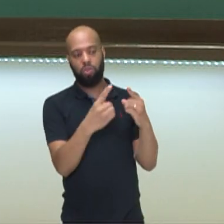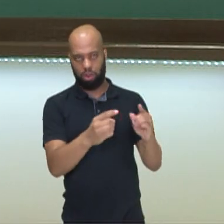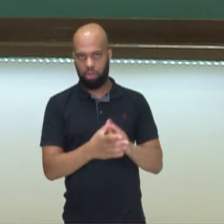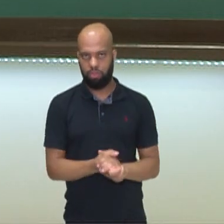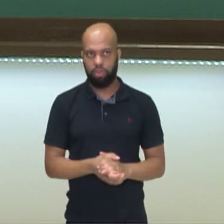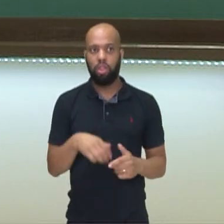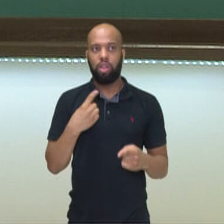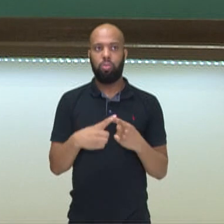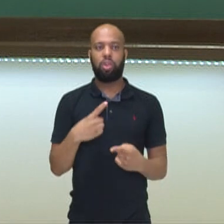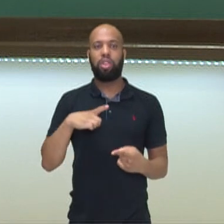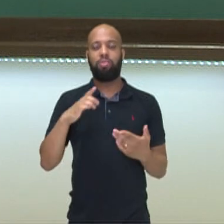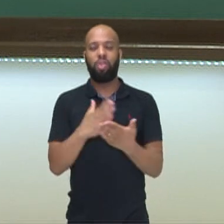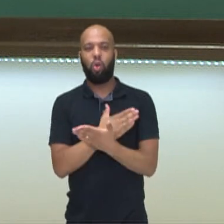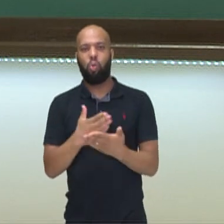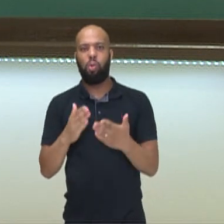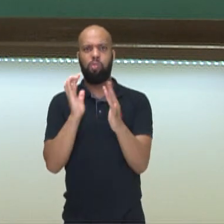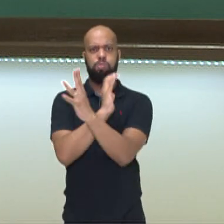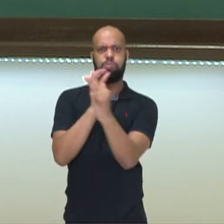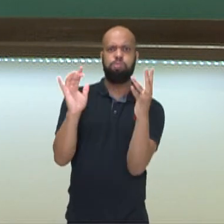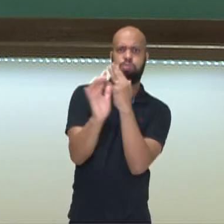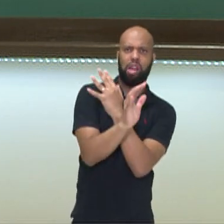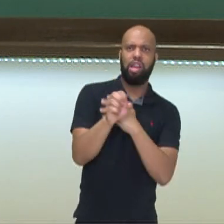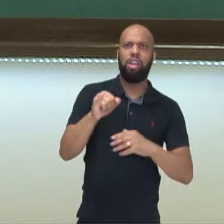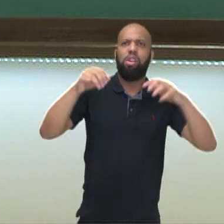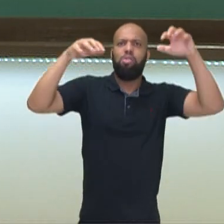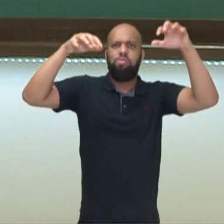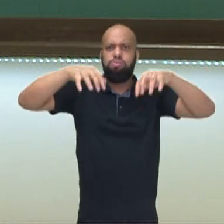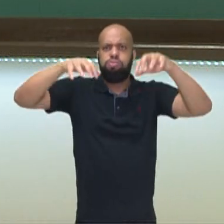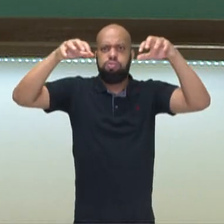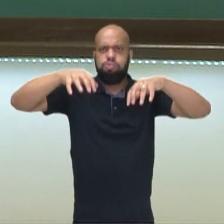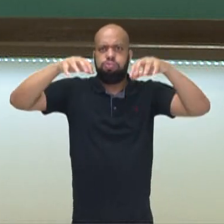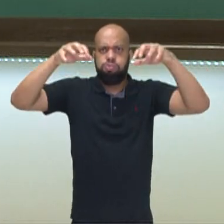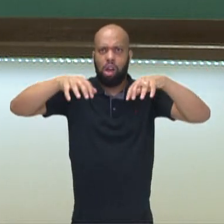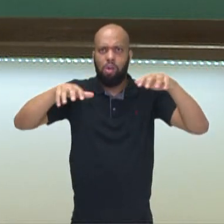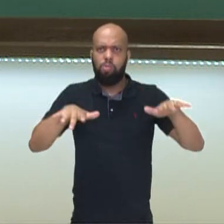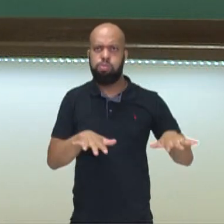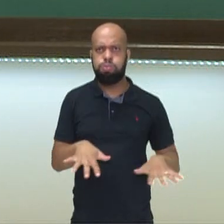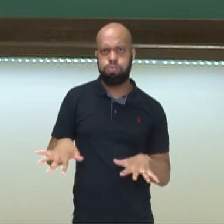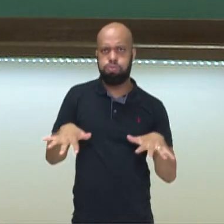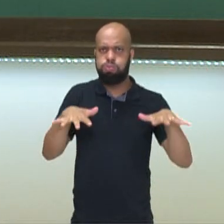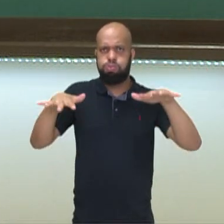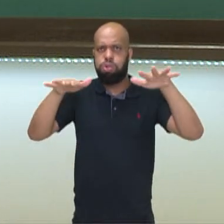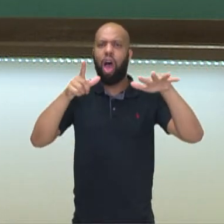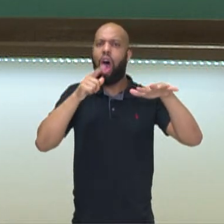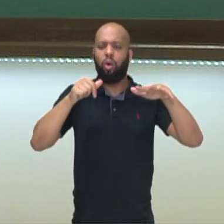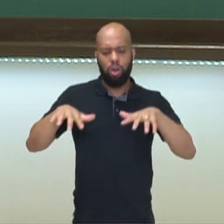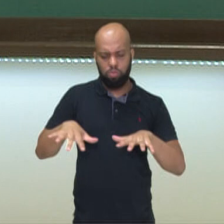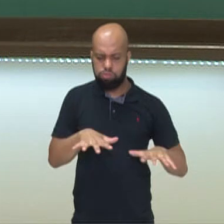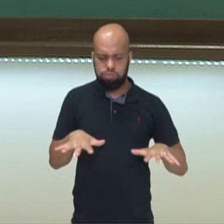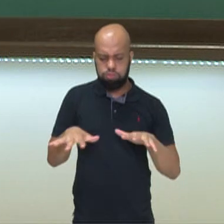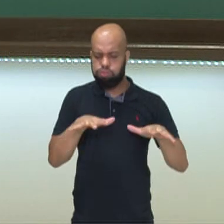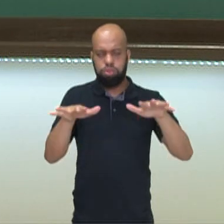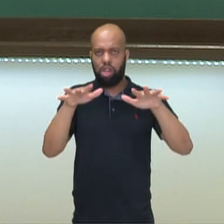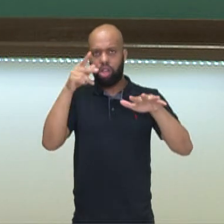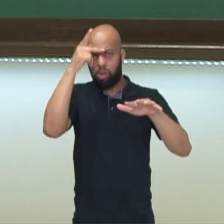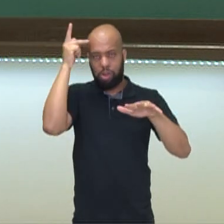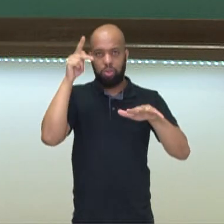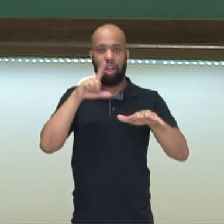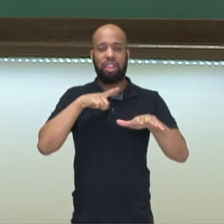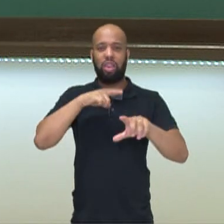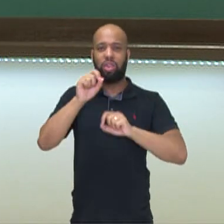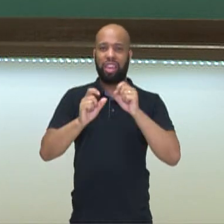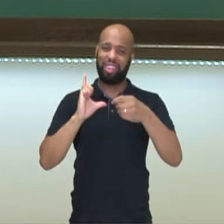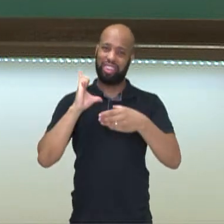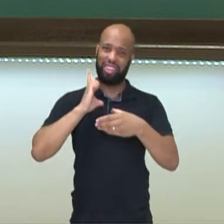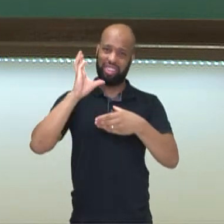Porque em algumas grandes cidades, quando chove, fica intransitável, né? E as pessoas que estão ali no transporte